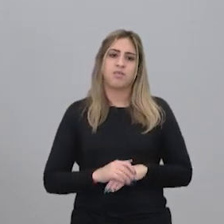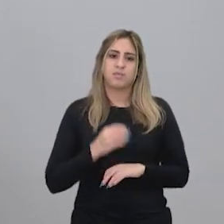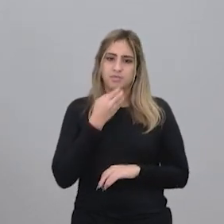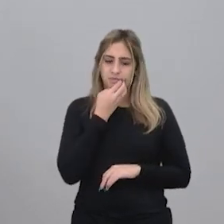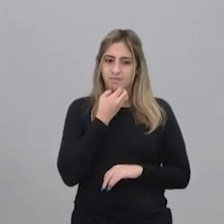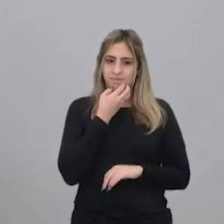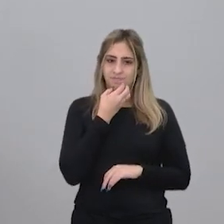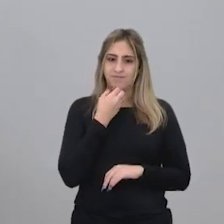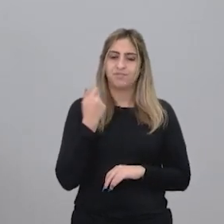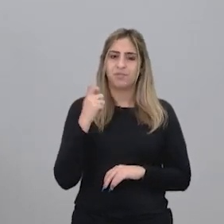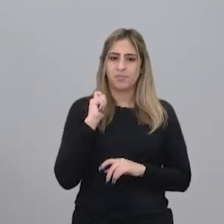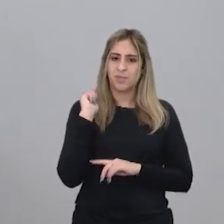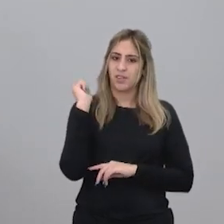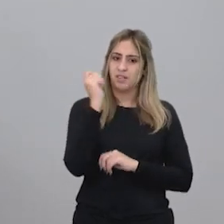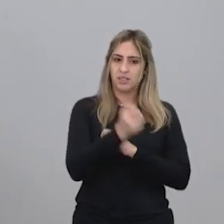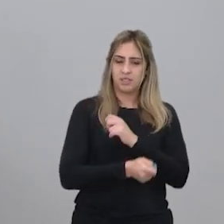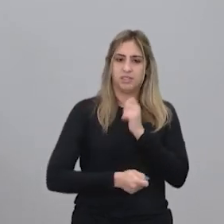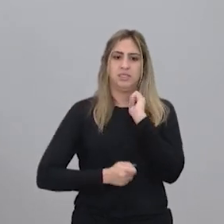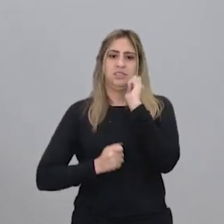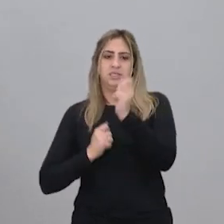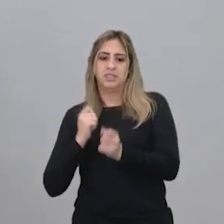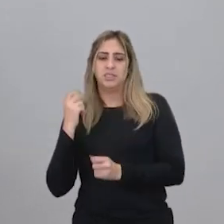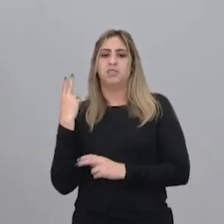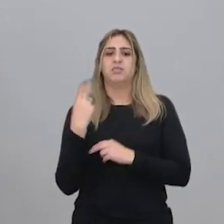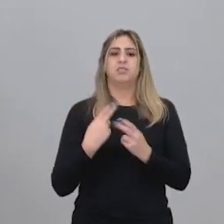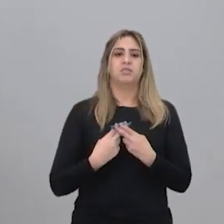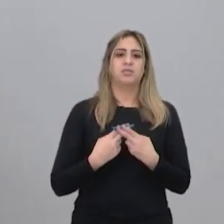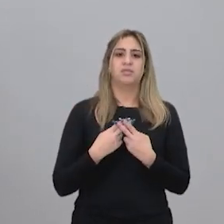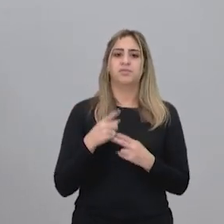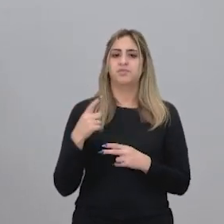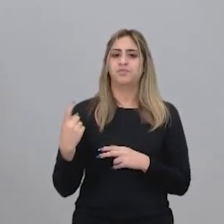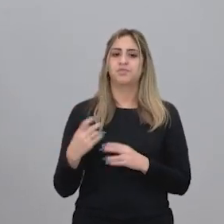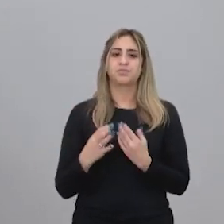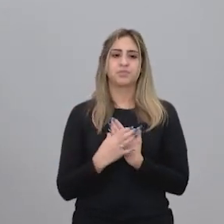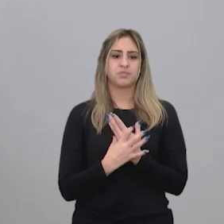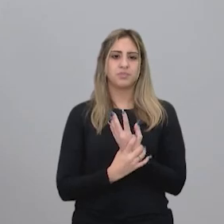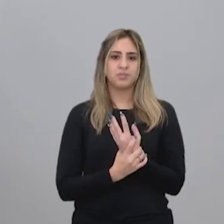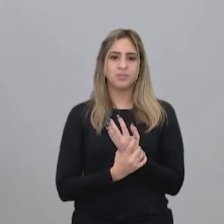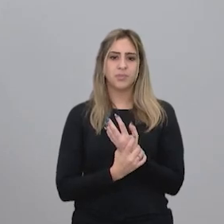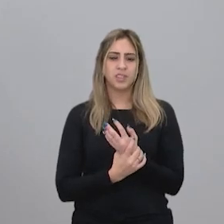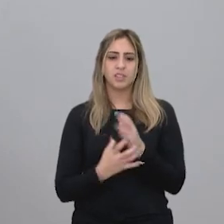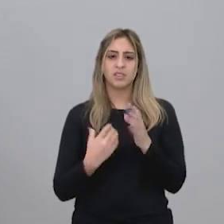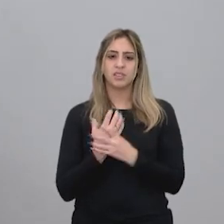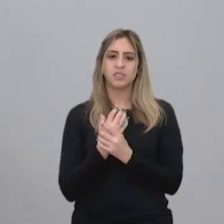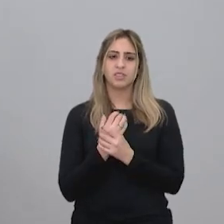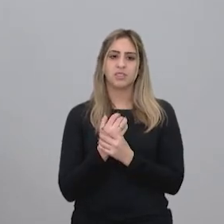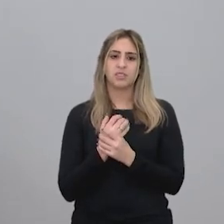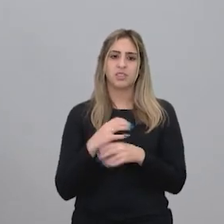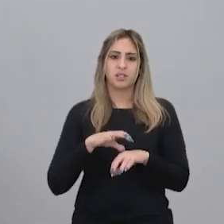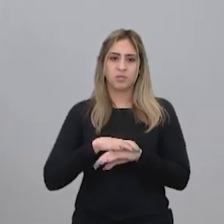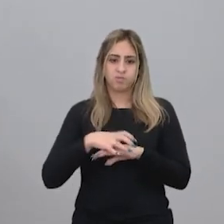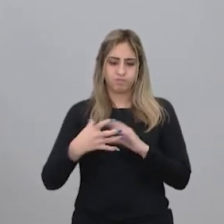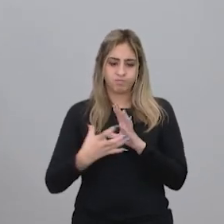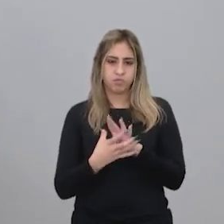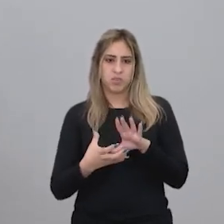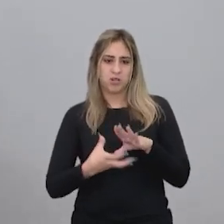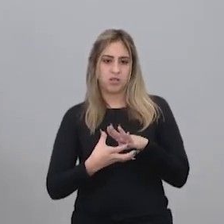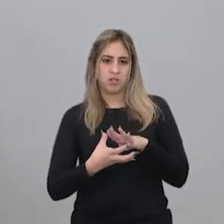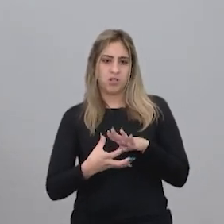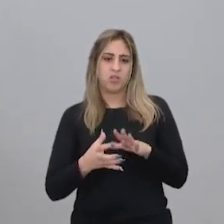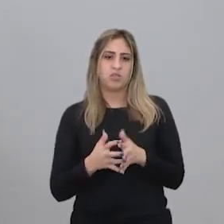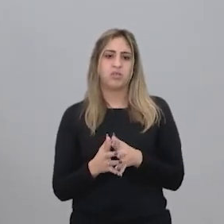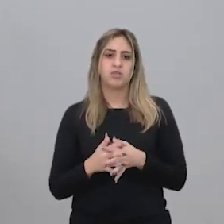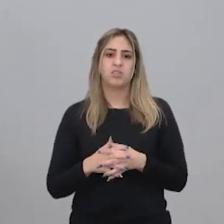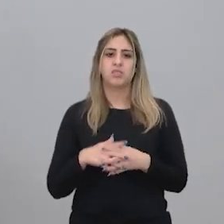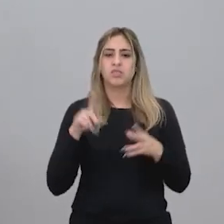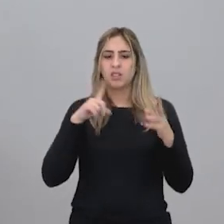tá lá com o piolê, fora que você numa alta montanha, você não tem como você tá com uma luva fina. Você tá com o miton, que é uma luva grossa sem dedo, você